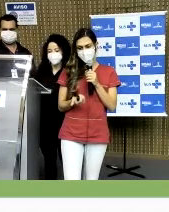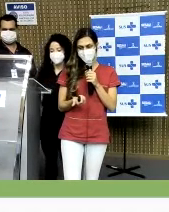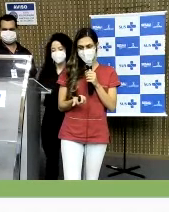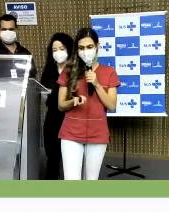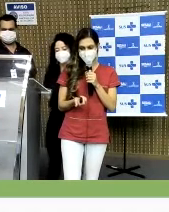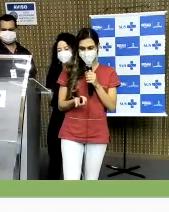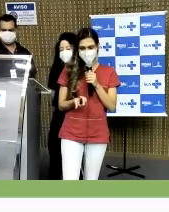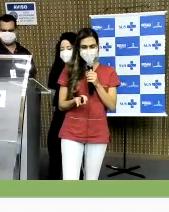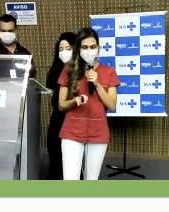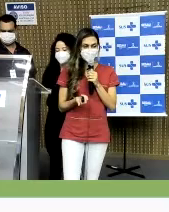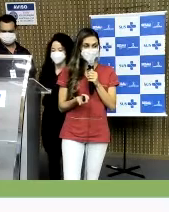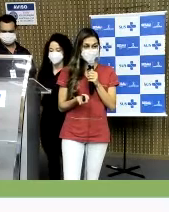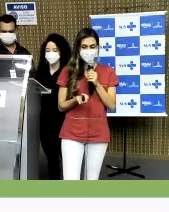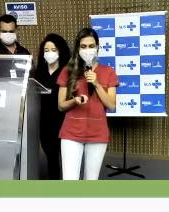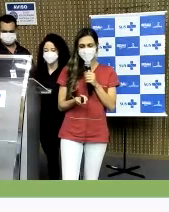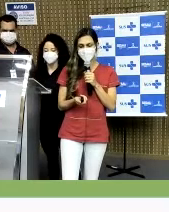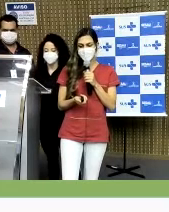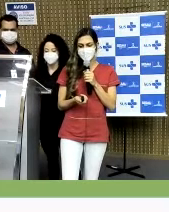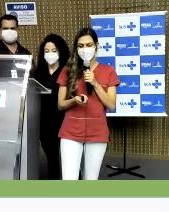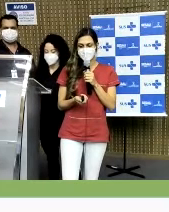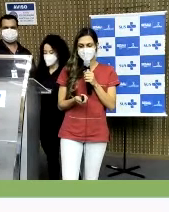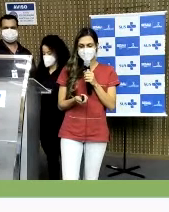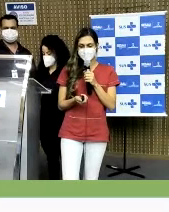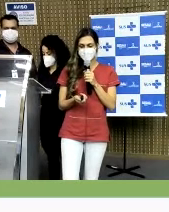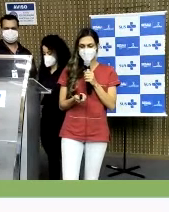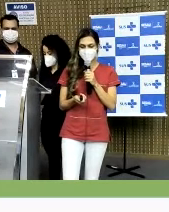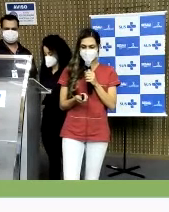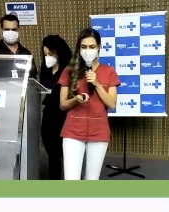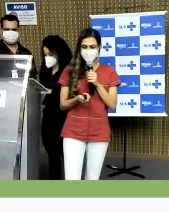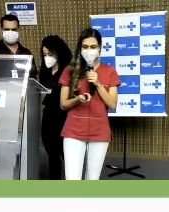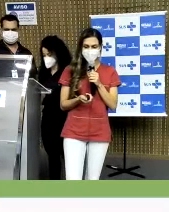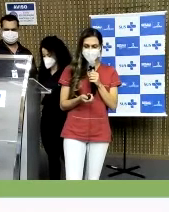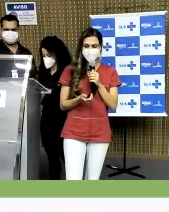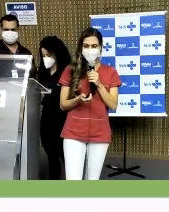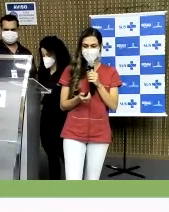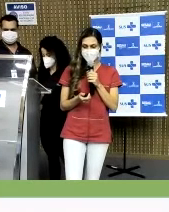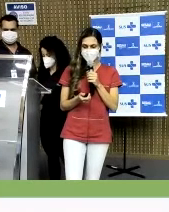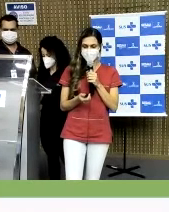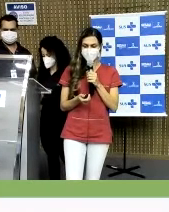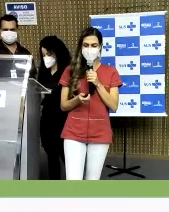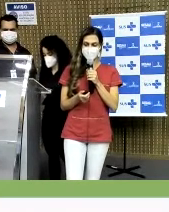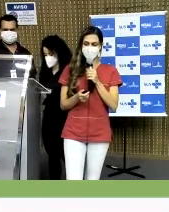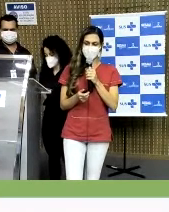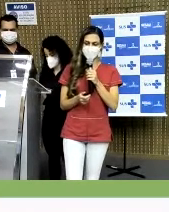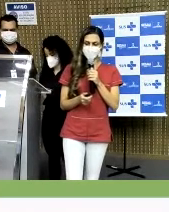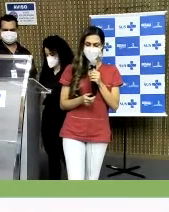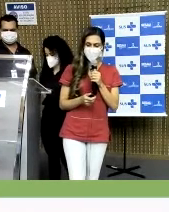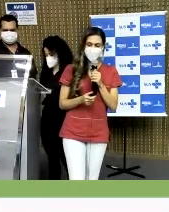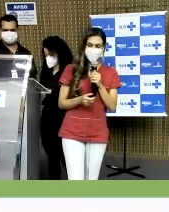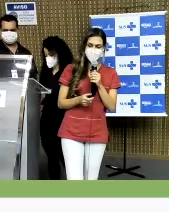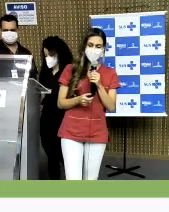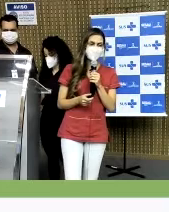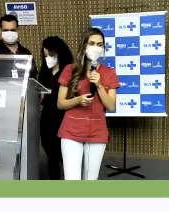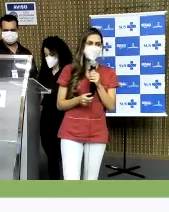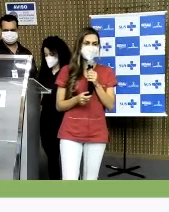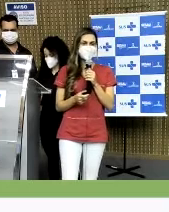agora 2021 estamos com 2,5. O atendimento pelo profissional médico, 0,4 em